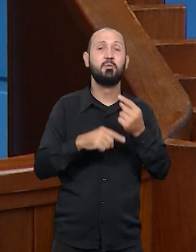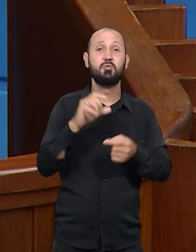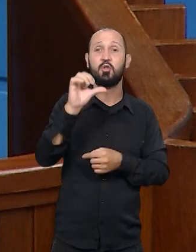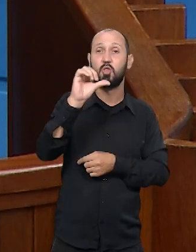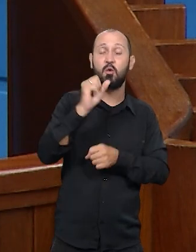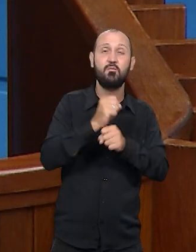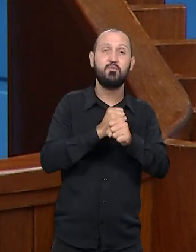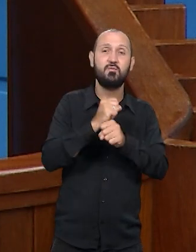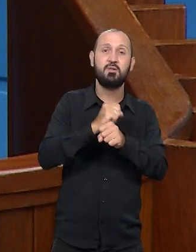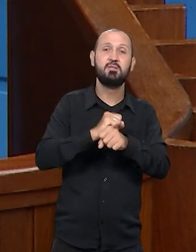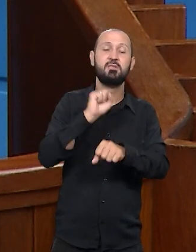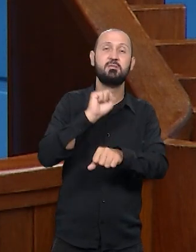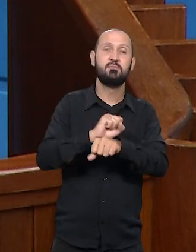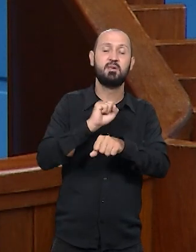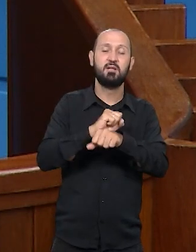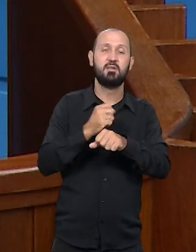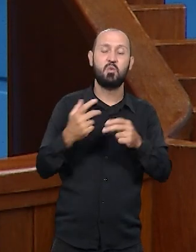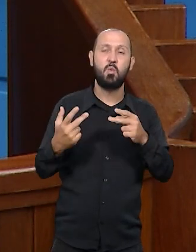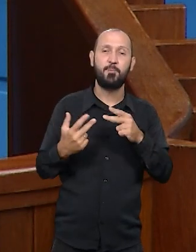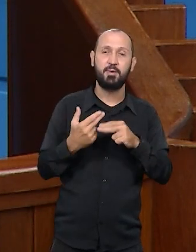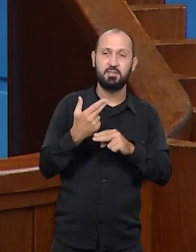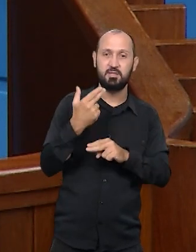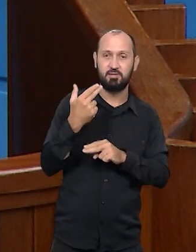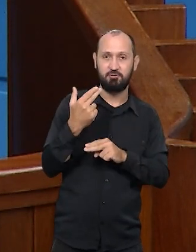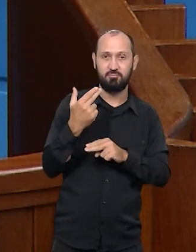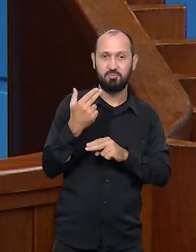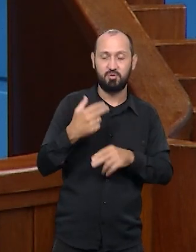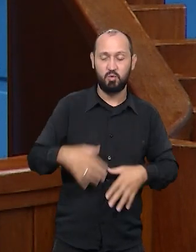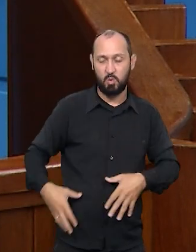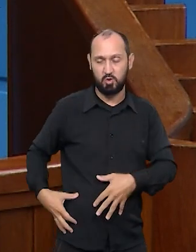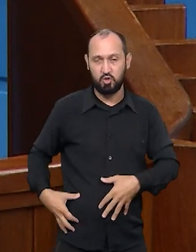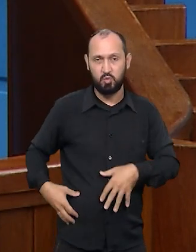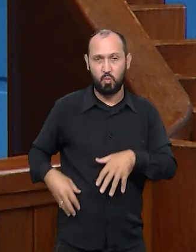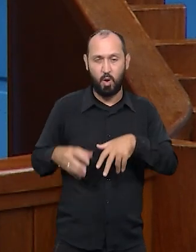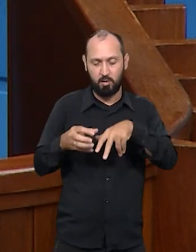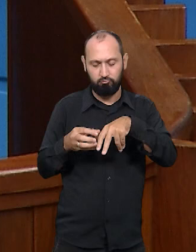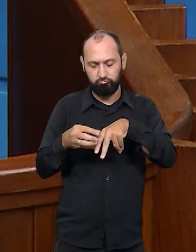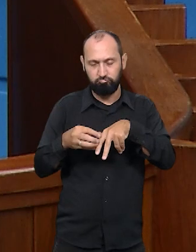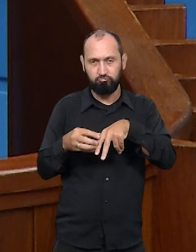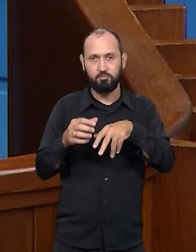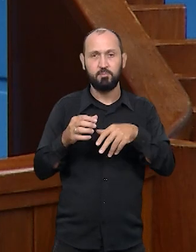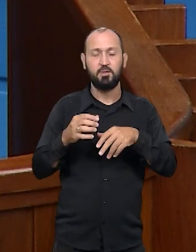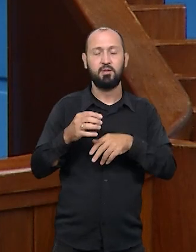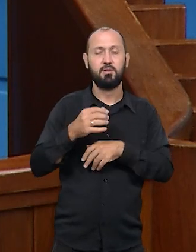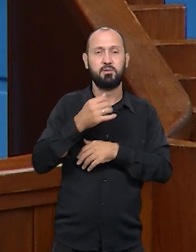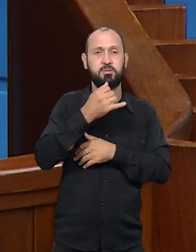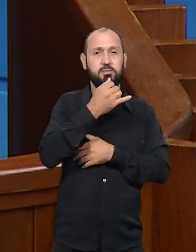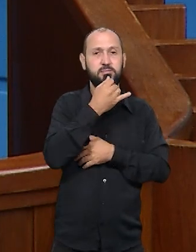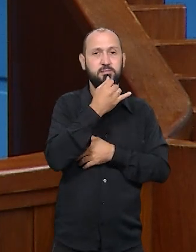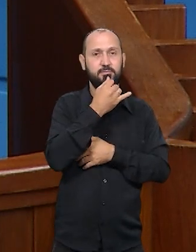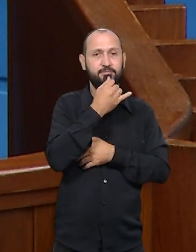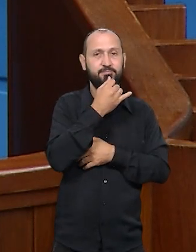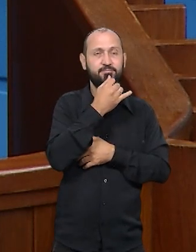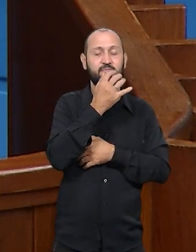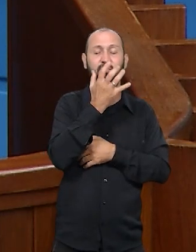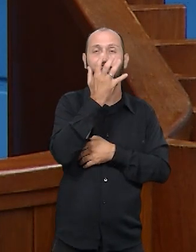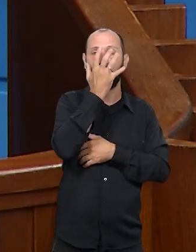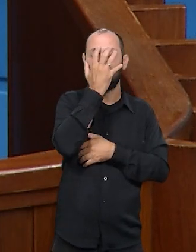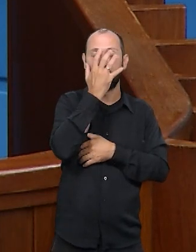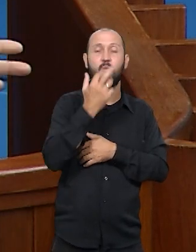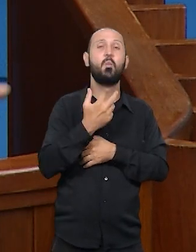sua vida depois de nove anos aguardando uma cirurgia é de quadril